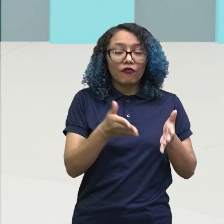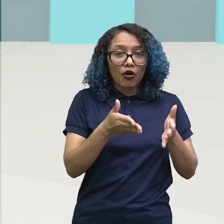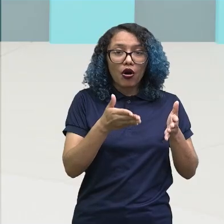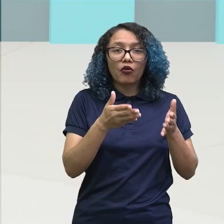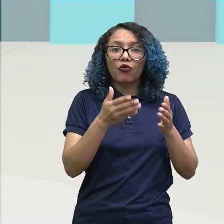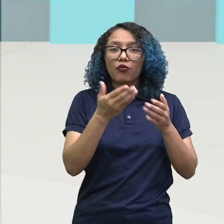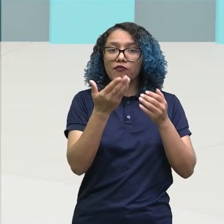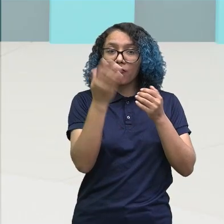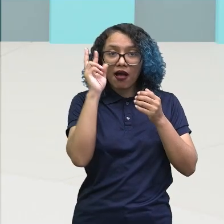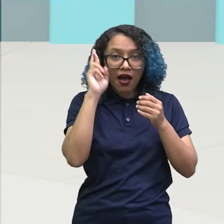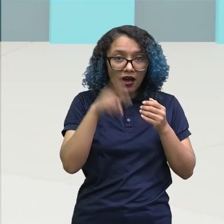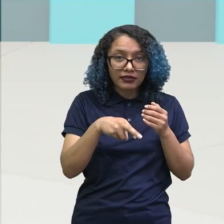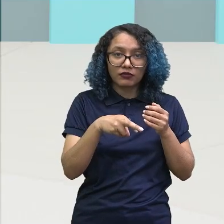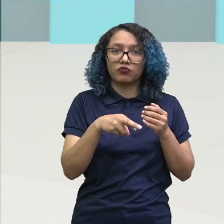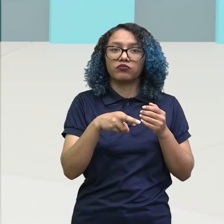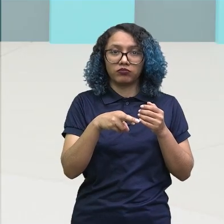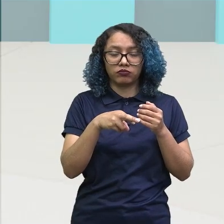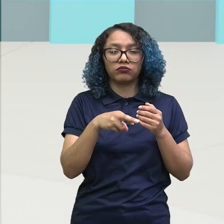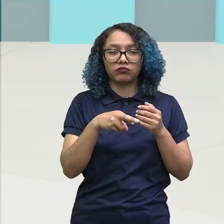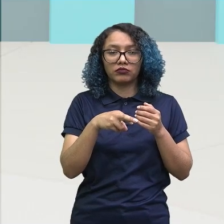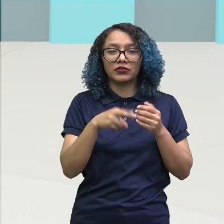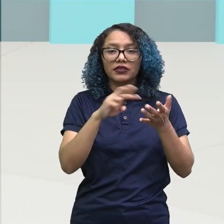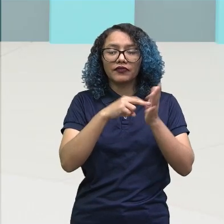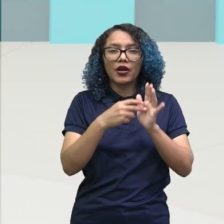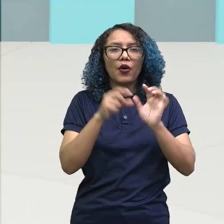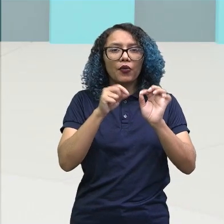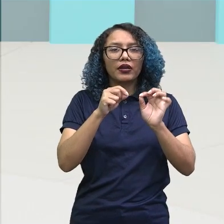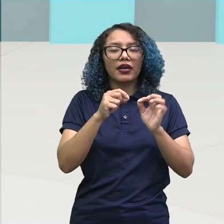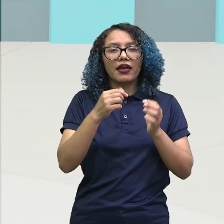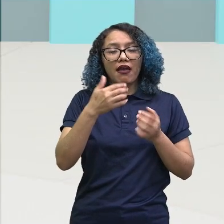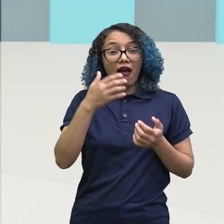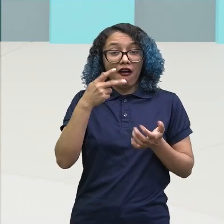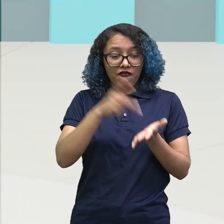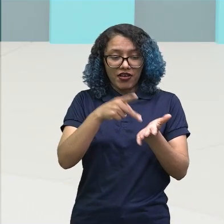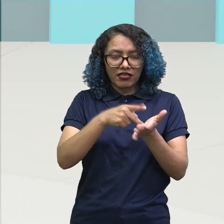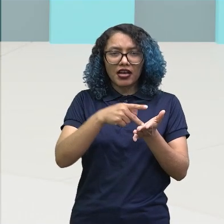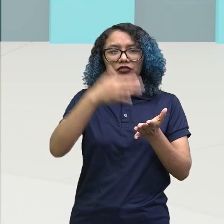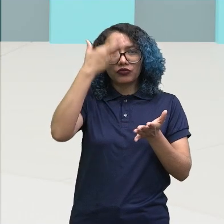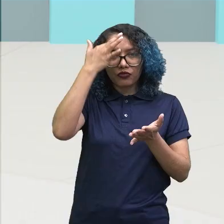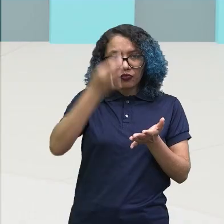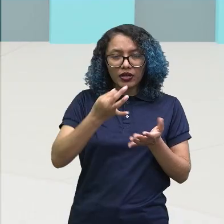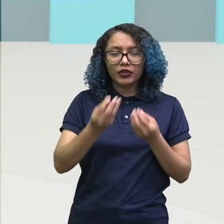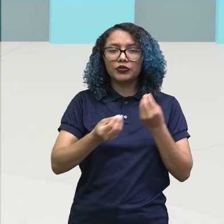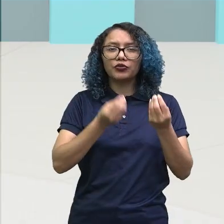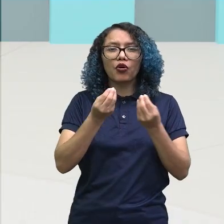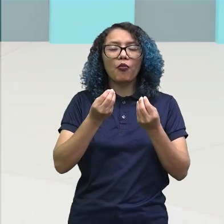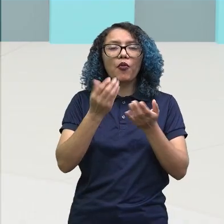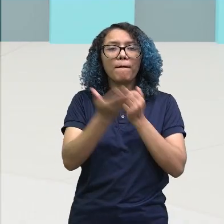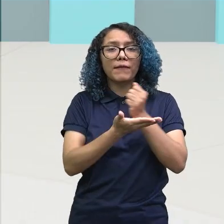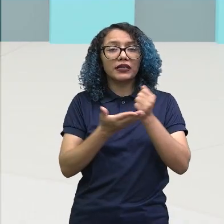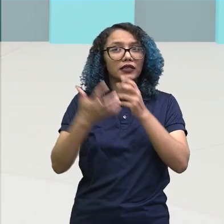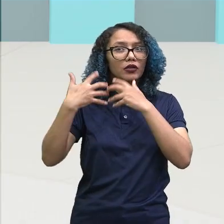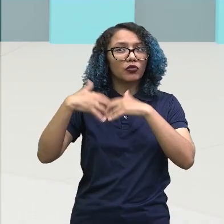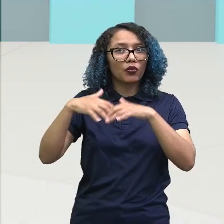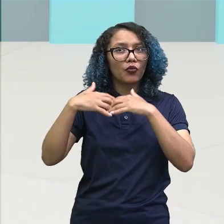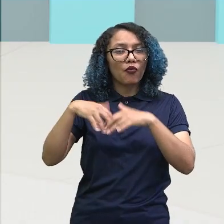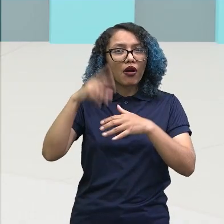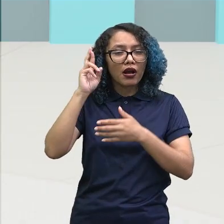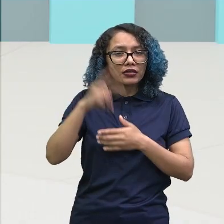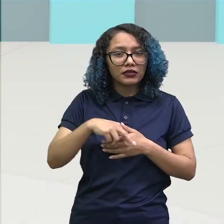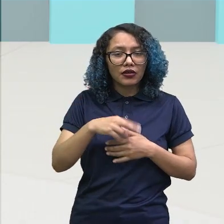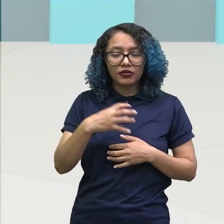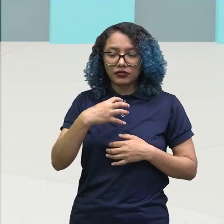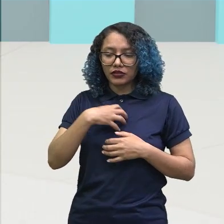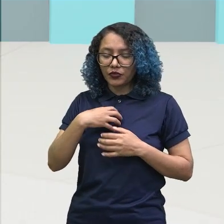que o racionalismo é quando a gente entende a verdade, busca a verdade a partir da razão, e o sentimentalismo por meio